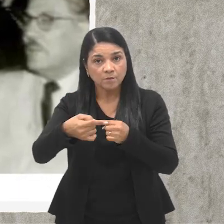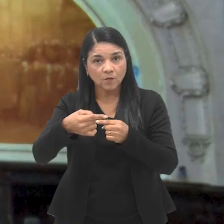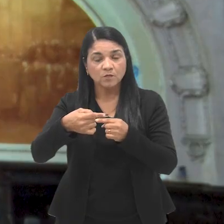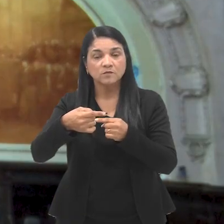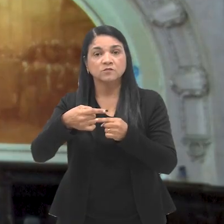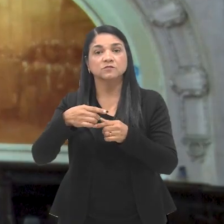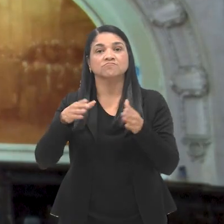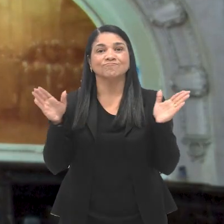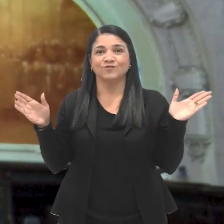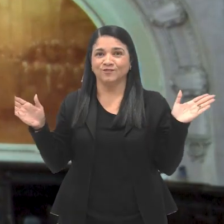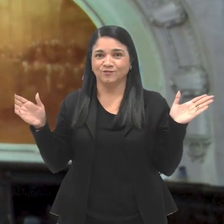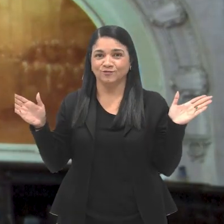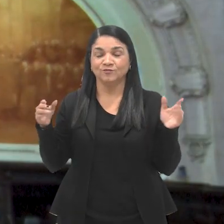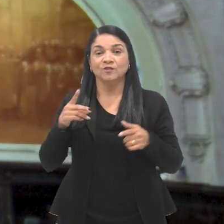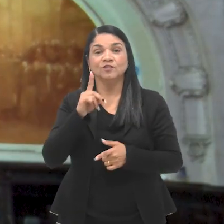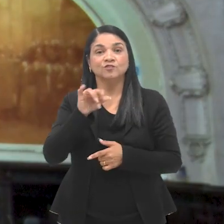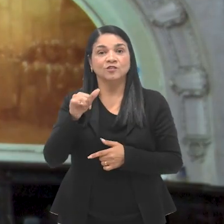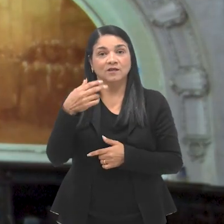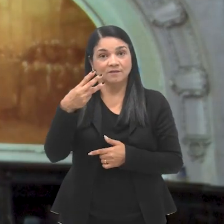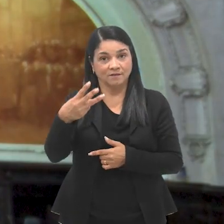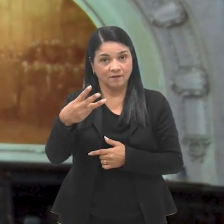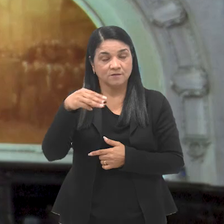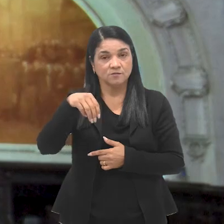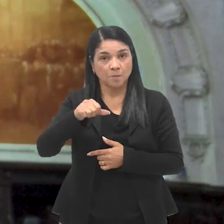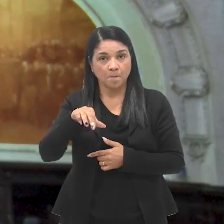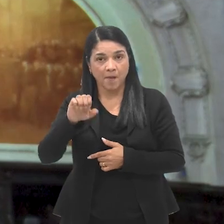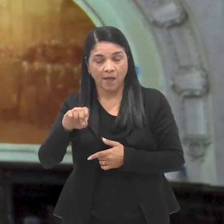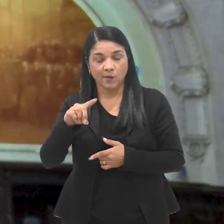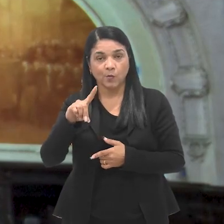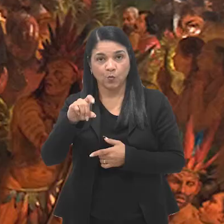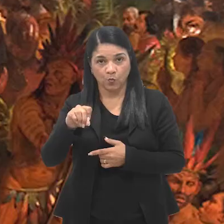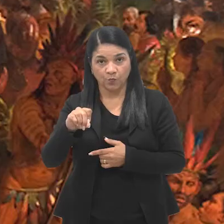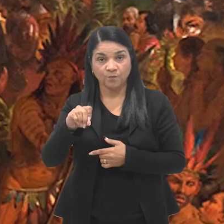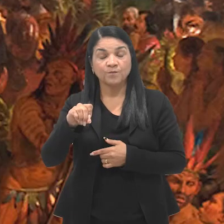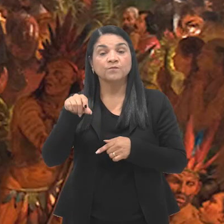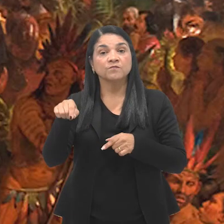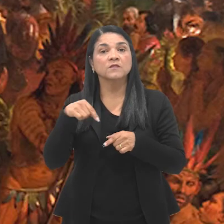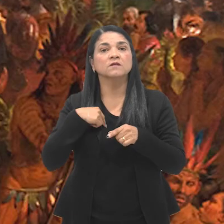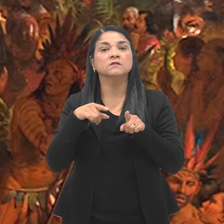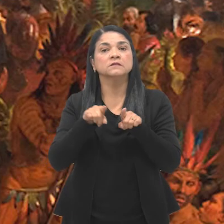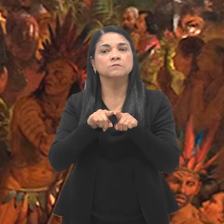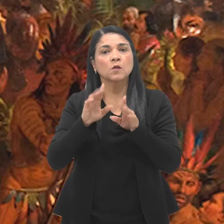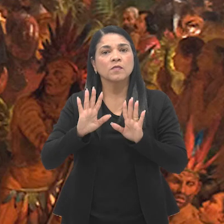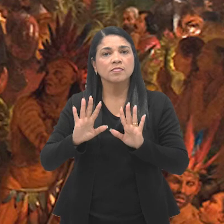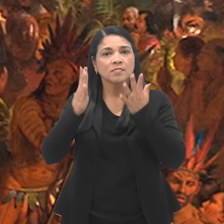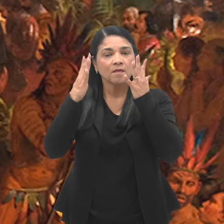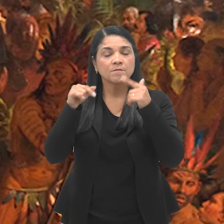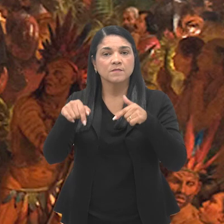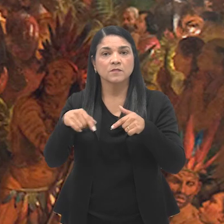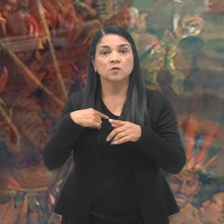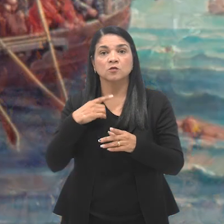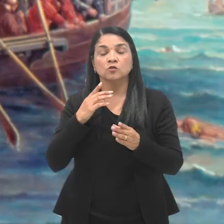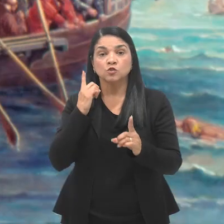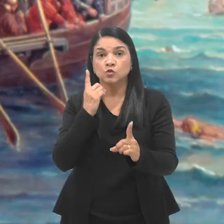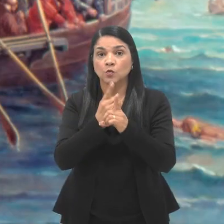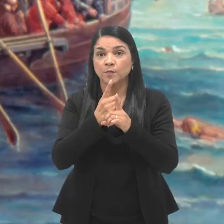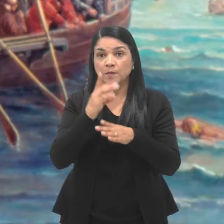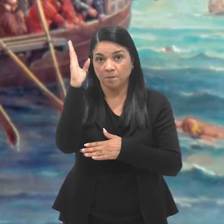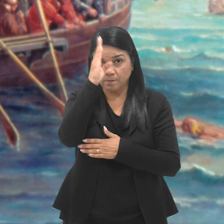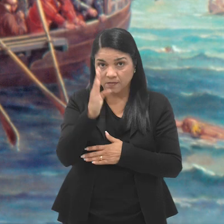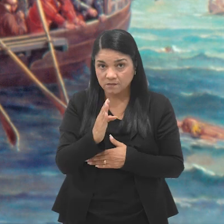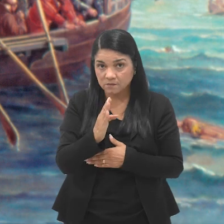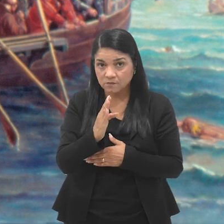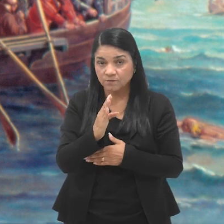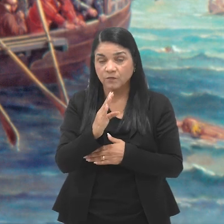Comunista e, nesse ano seguinte, a chegada do Cristo. 3 de maio, a data da Terra de Santa Cruz. Era a data que era comemorado